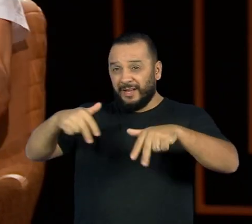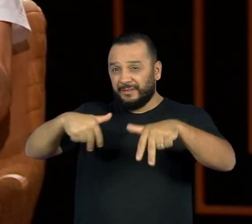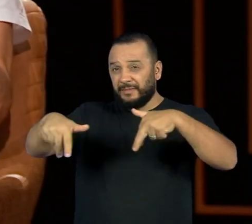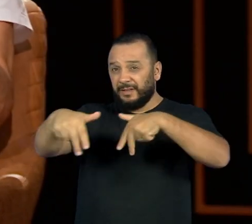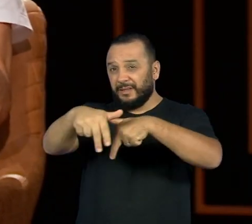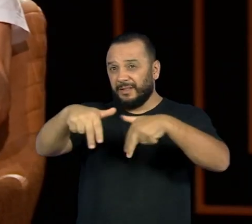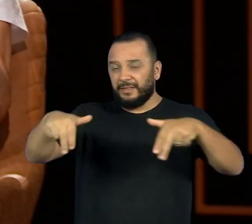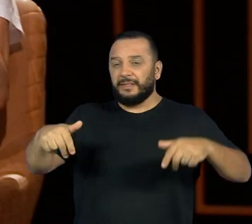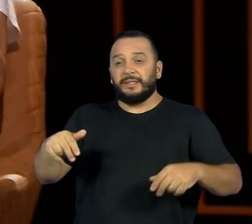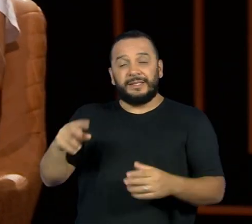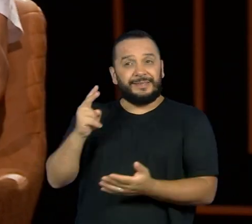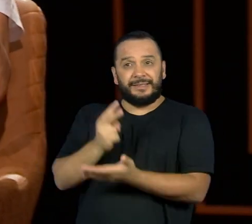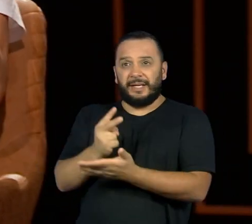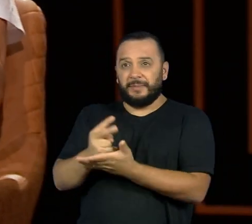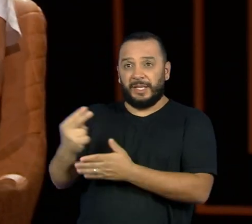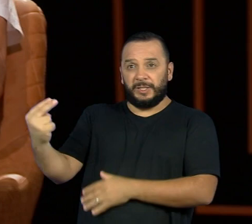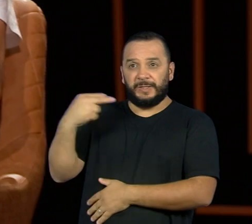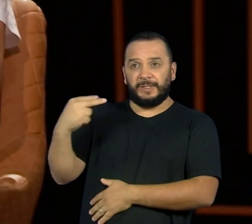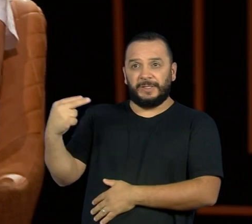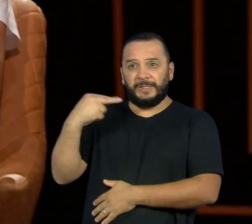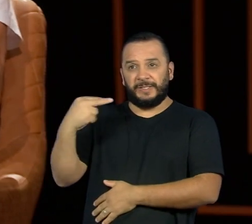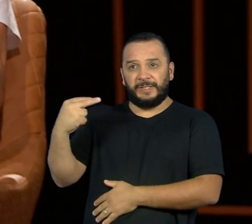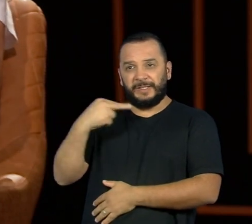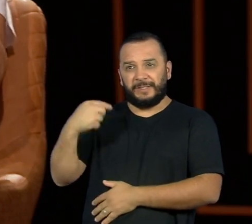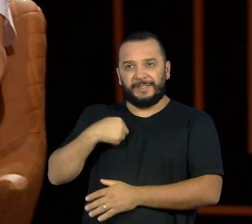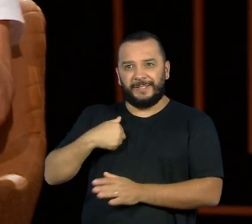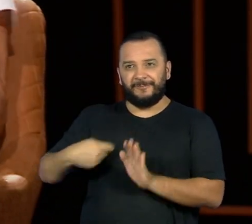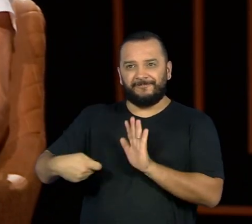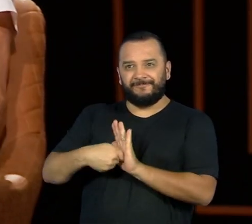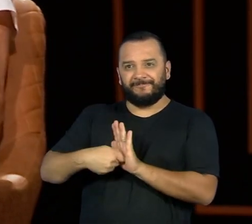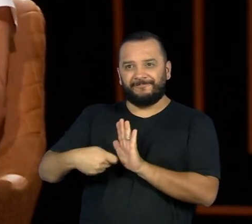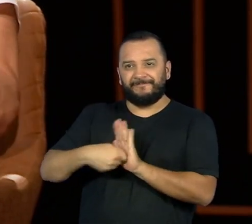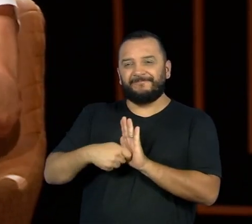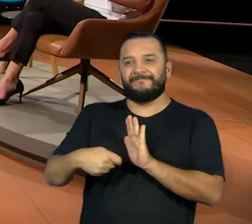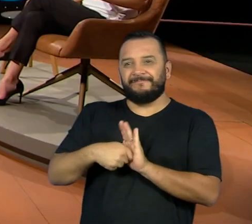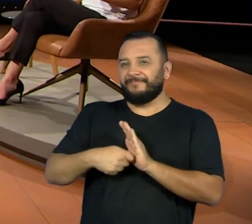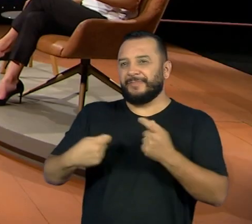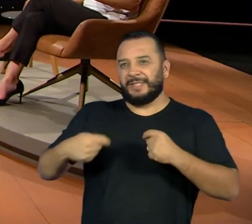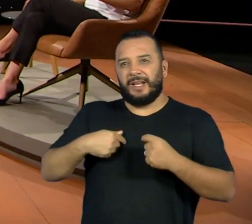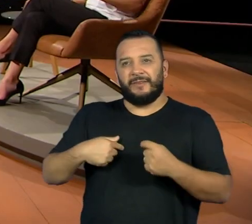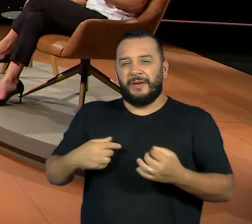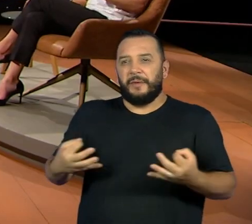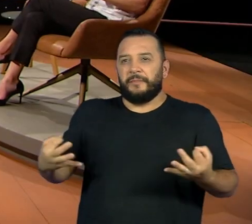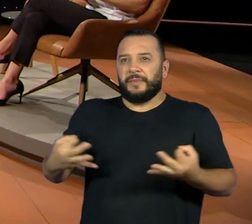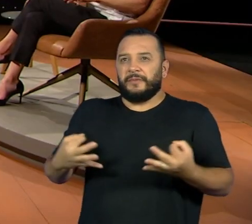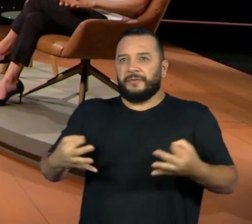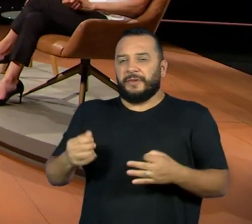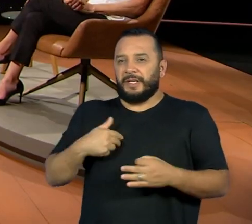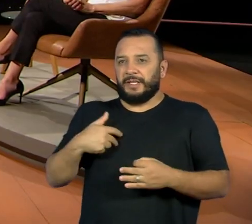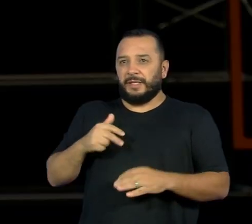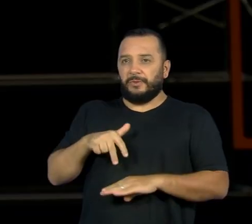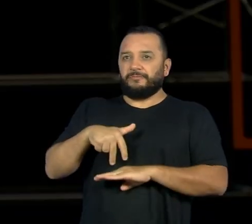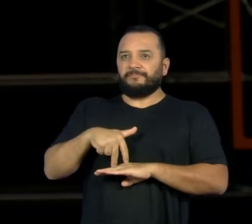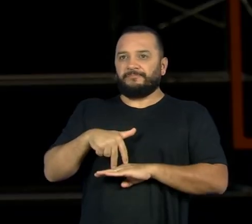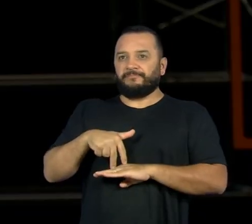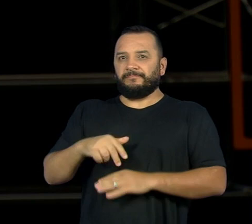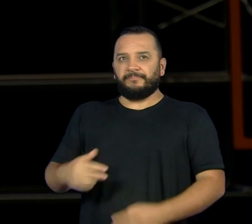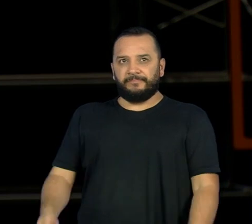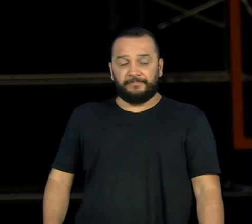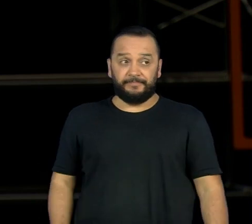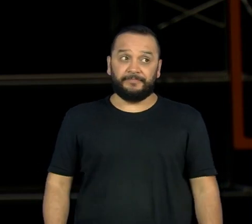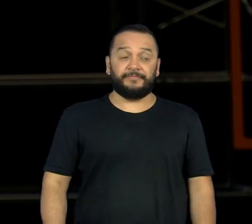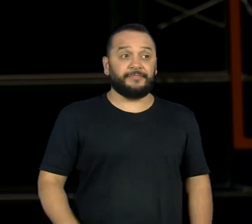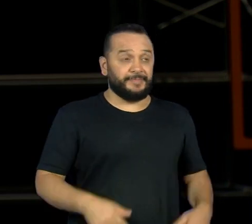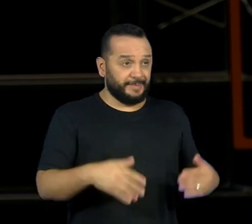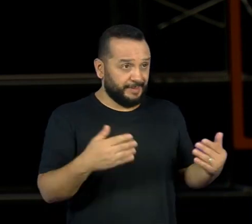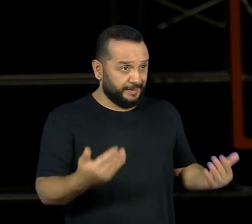era sempre aquela que, mais do que nunca, dava ali a postos, entendeu? Então,